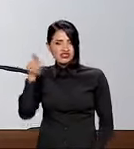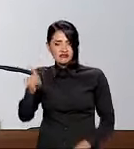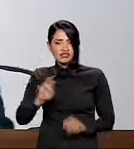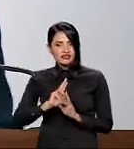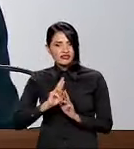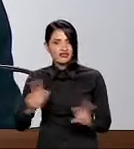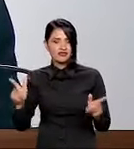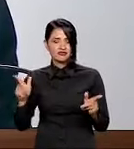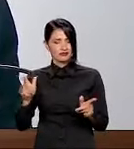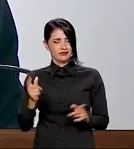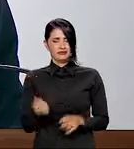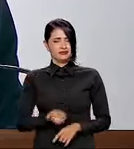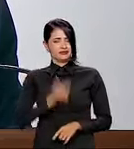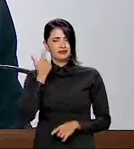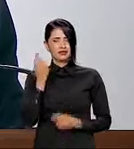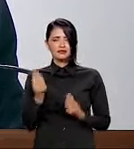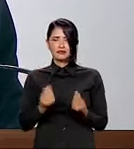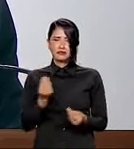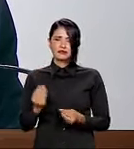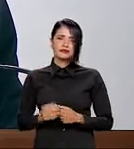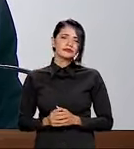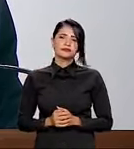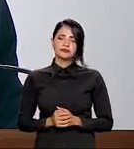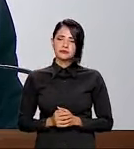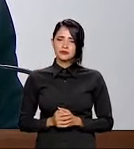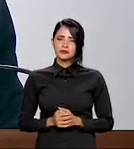É muito estranho.